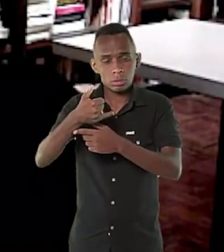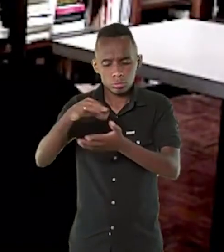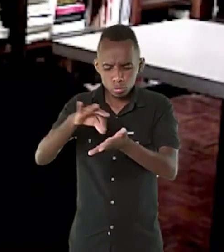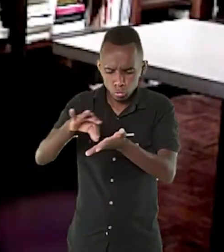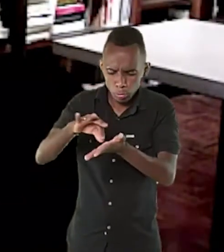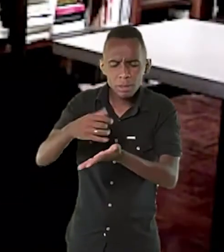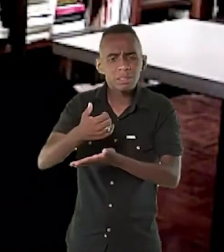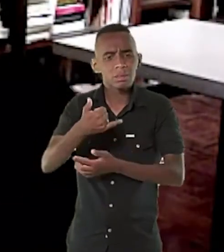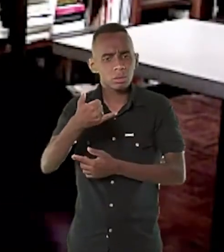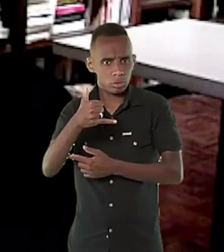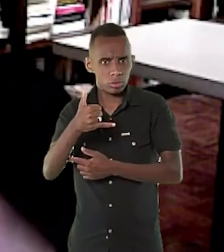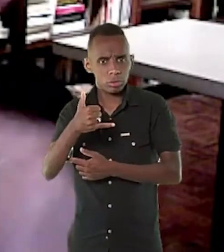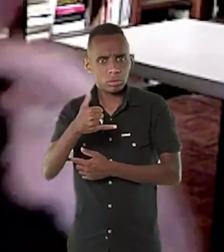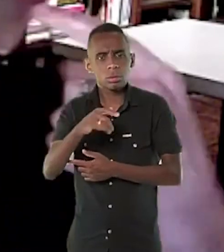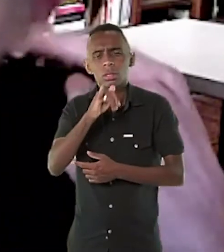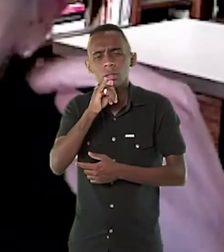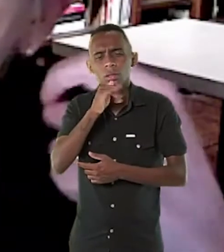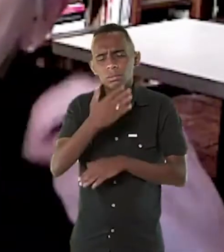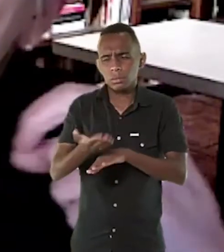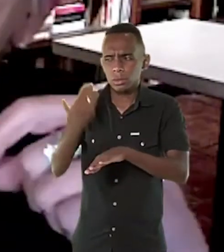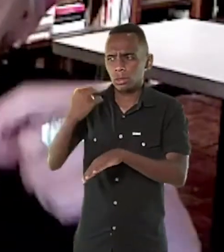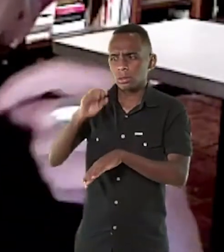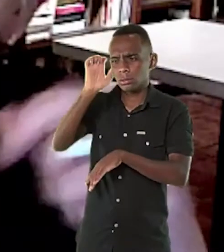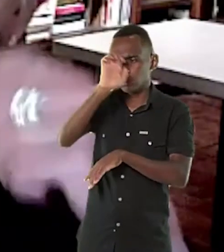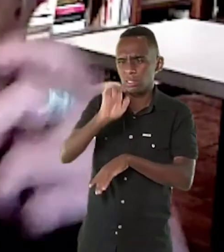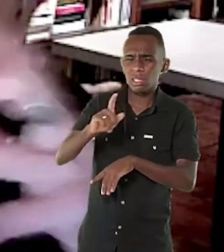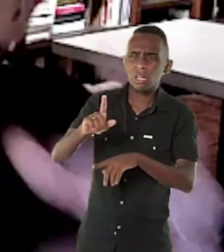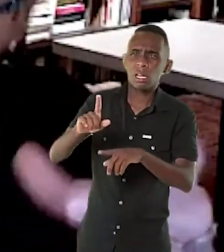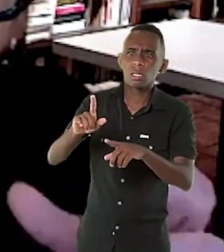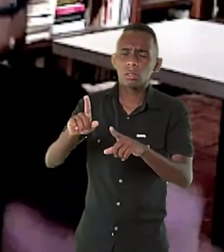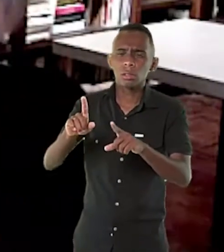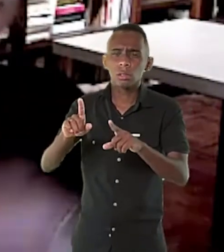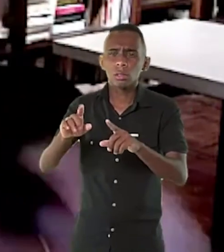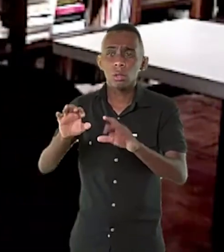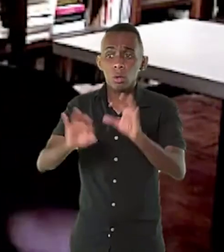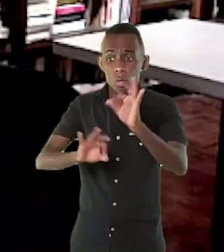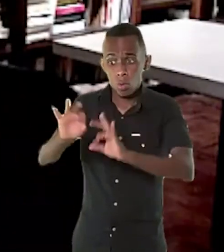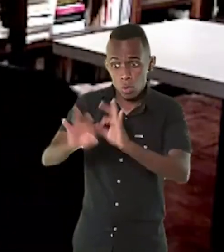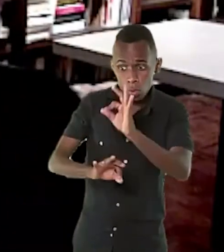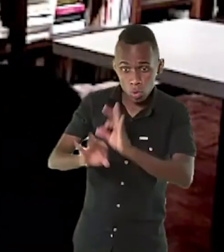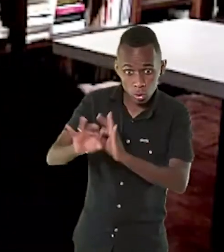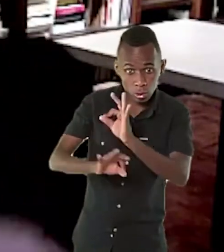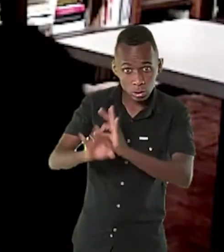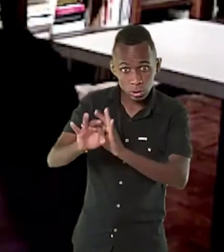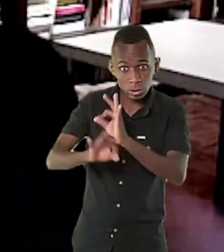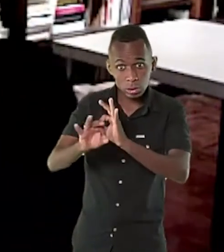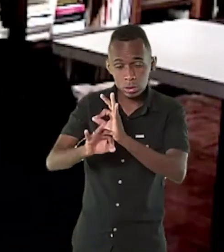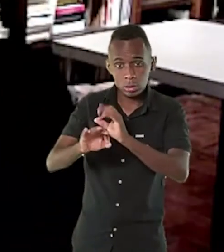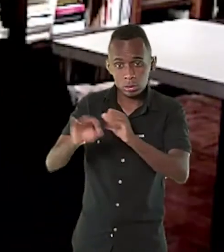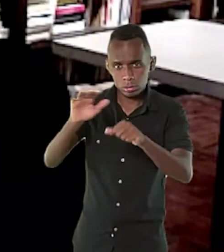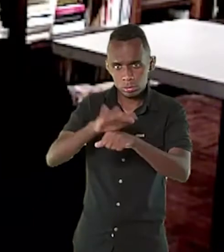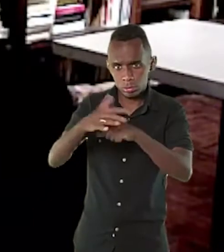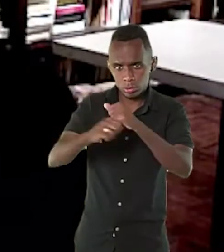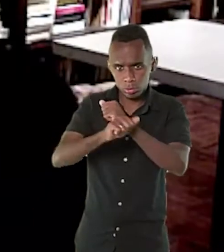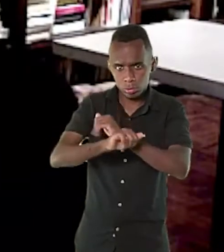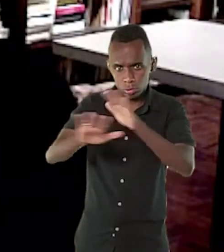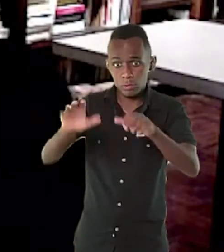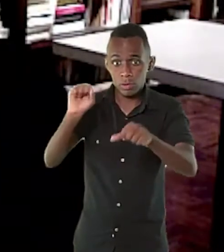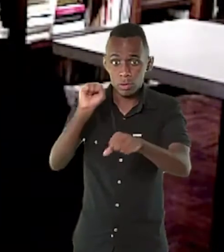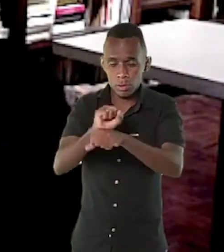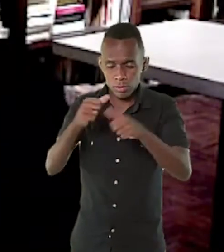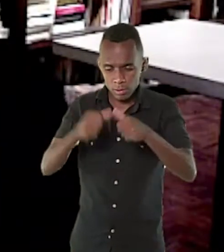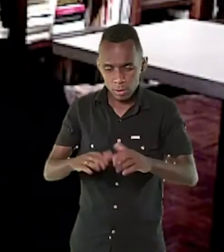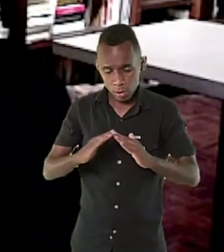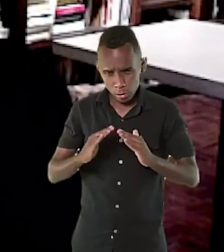os governos do estado, já que o federal nunca fez isso, controlavam a quarentena, como eles poderiam